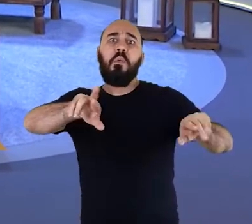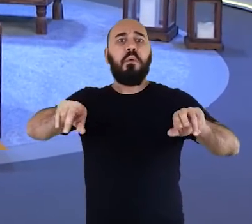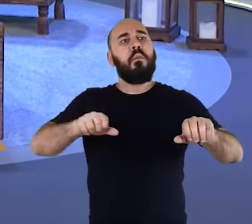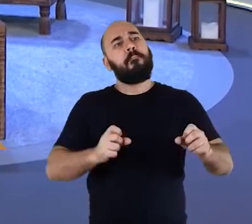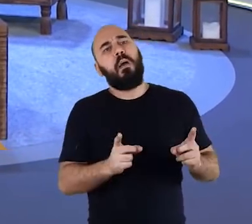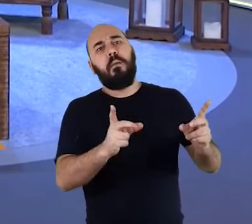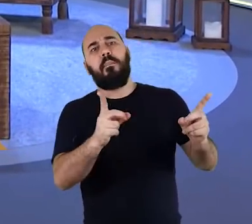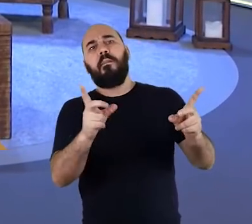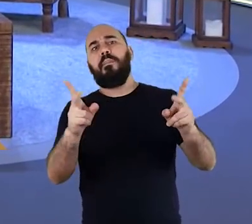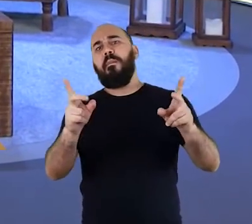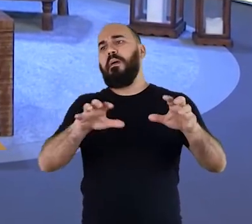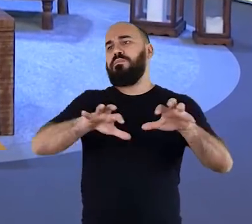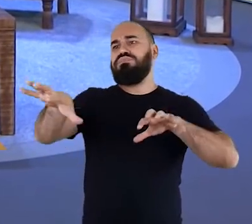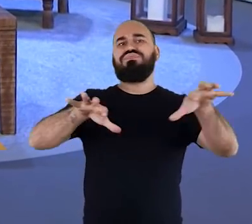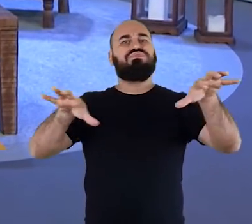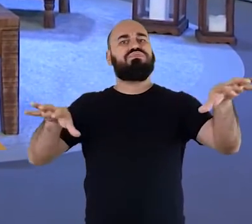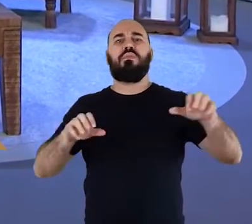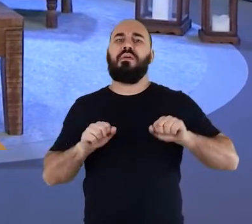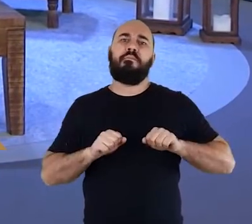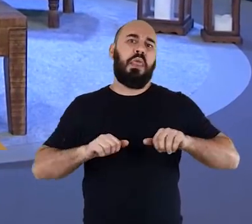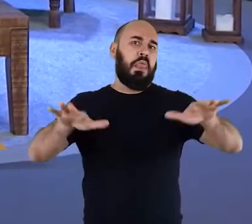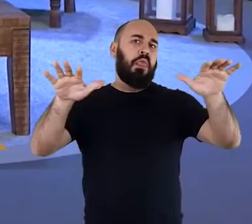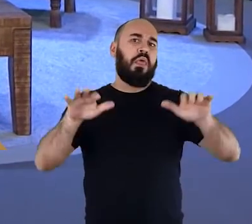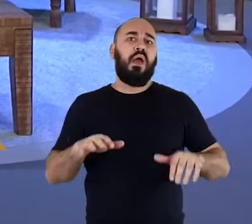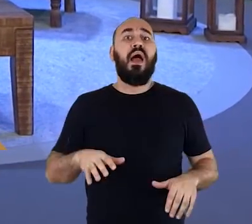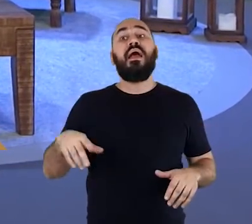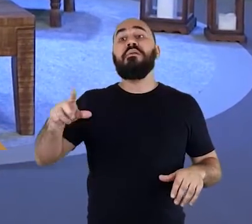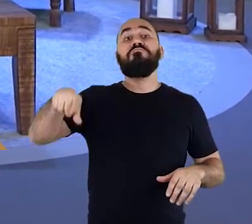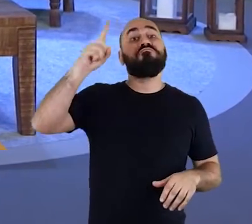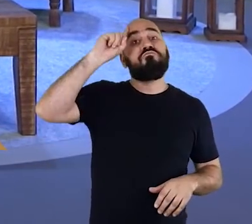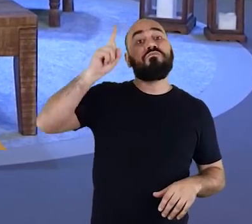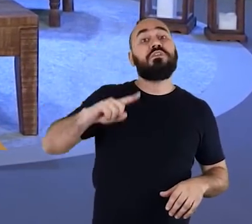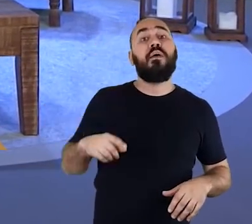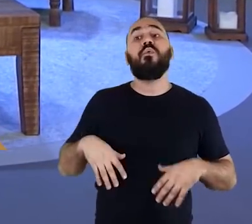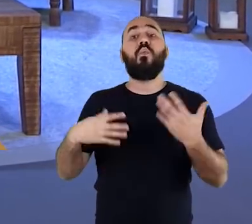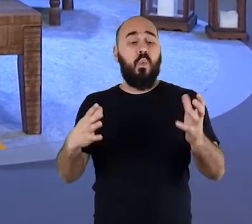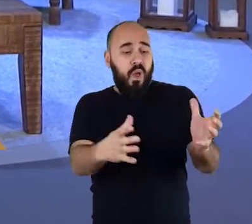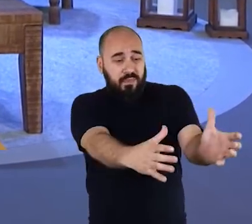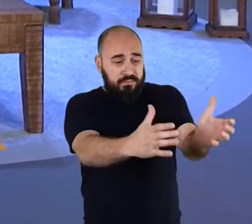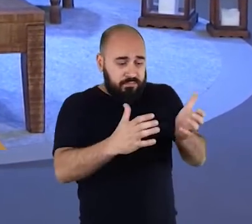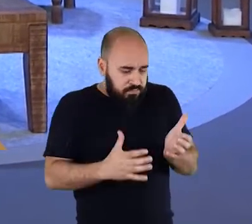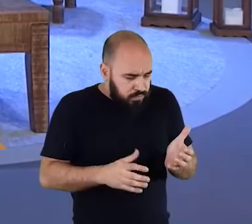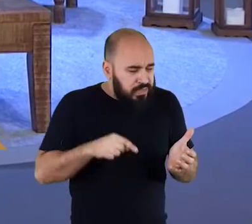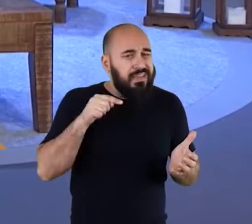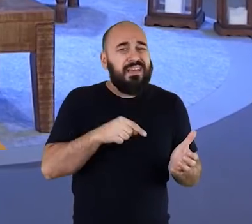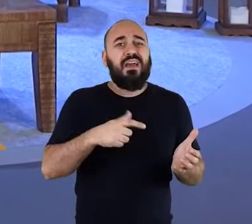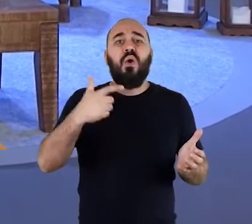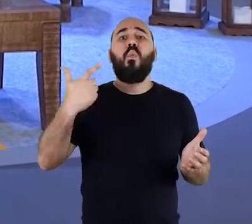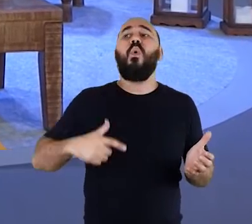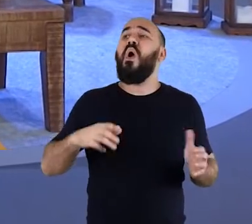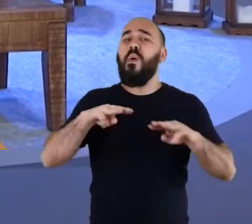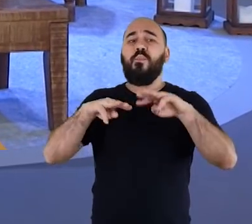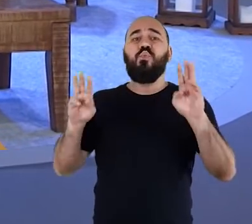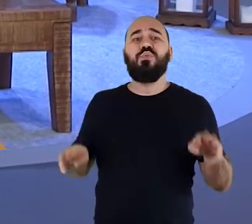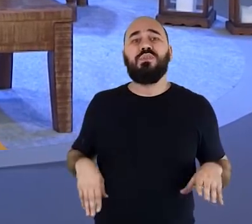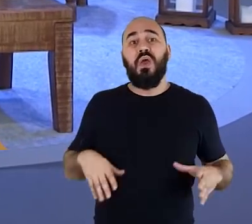hoje para qual país essas peças deveriam ser levadas. Se elas devem permanecer nesses museus da Europa ou retornar